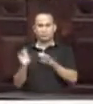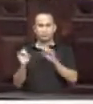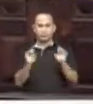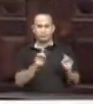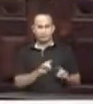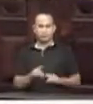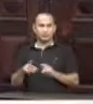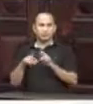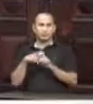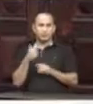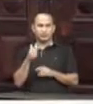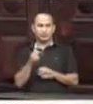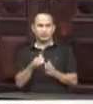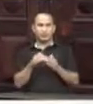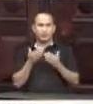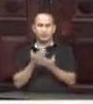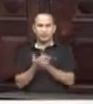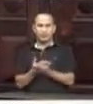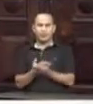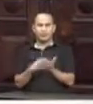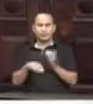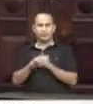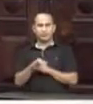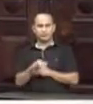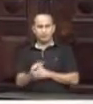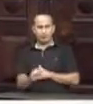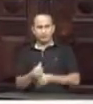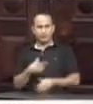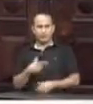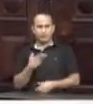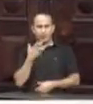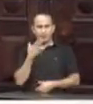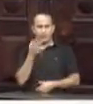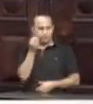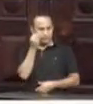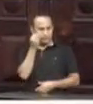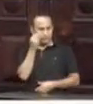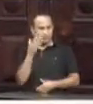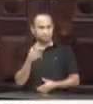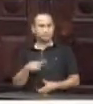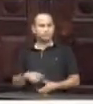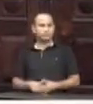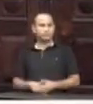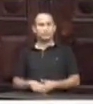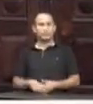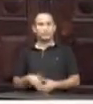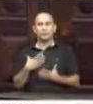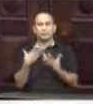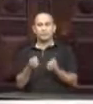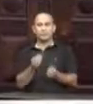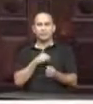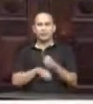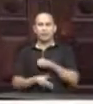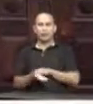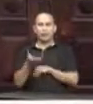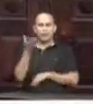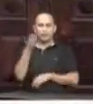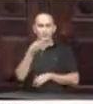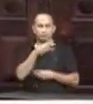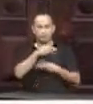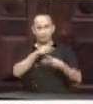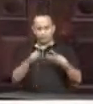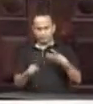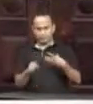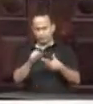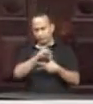tem também o requerimento de CPI para verificar aqueles que estão recebendo acima do teto nos três poderes.